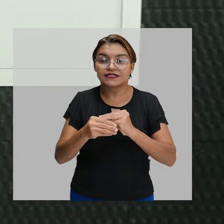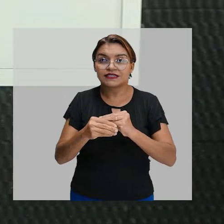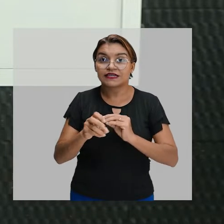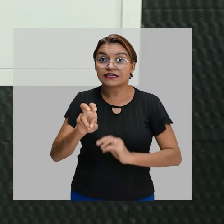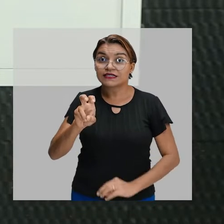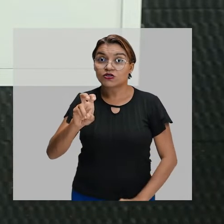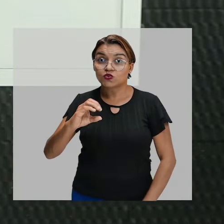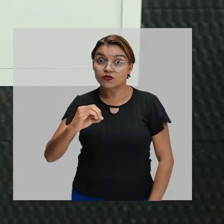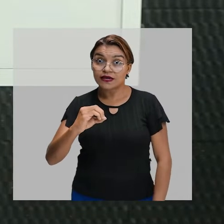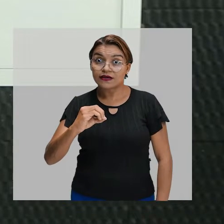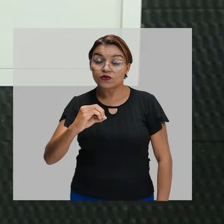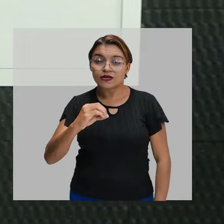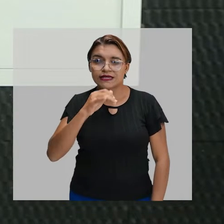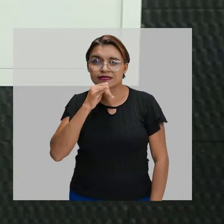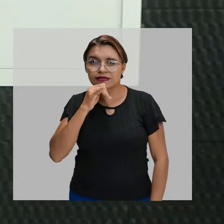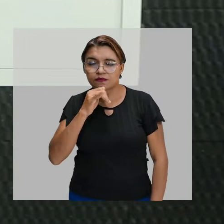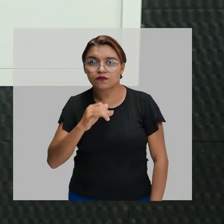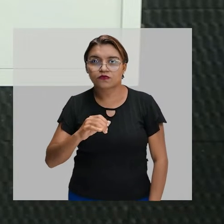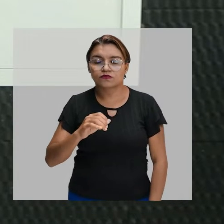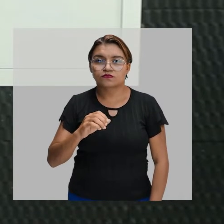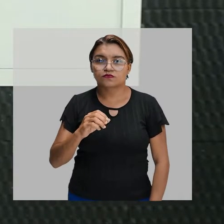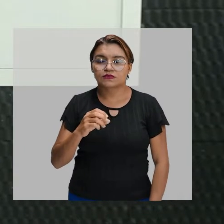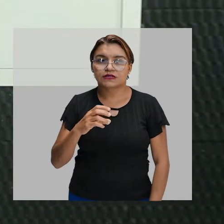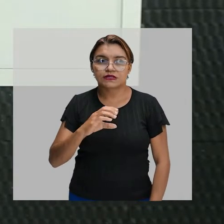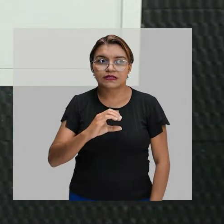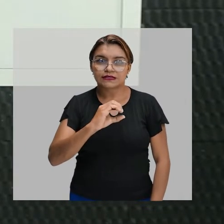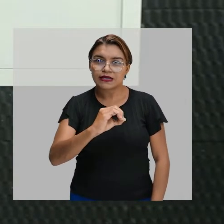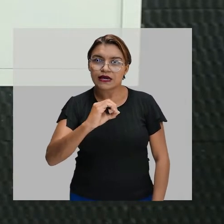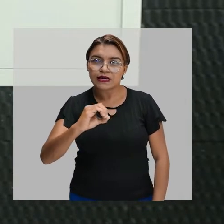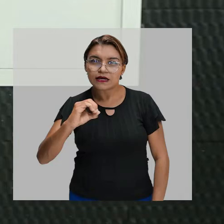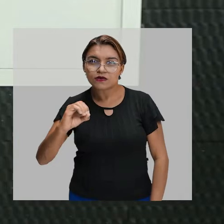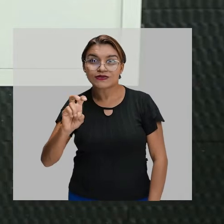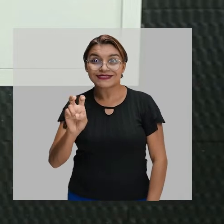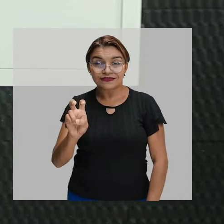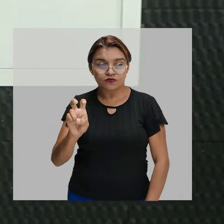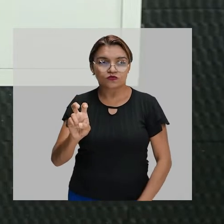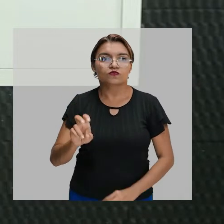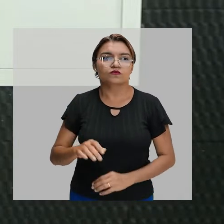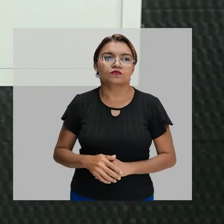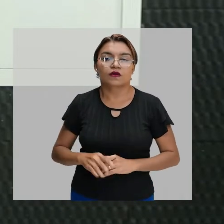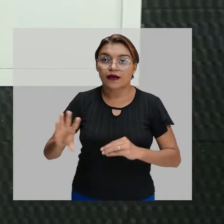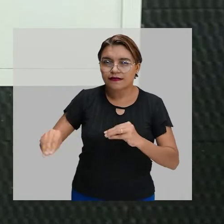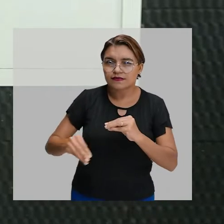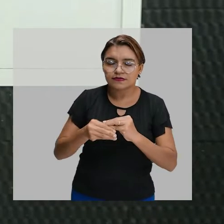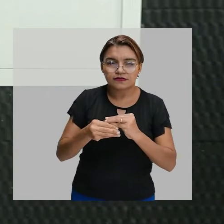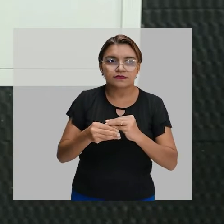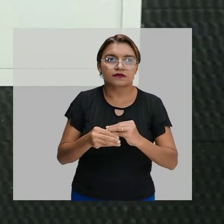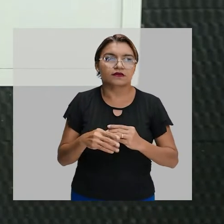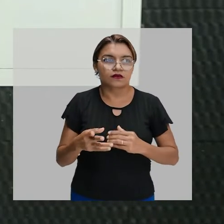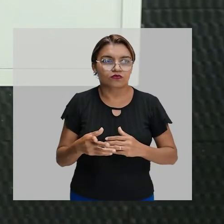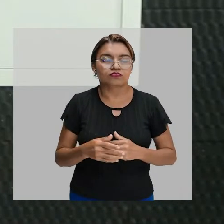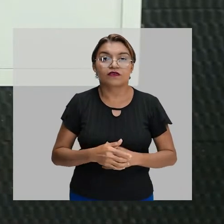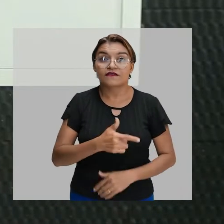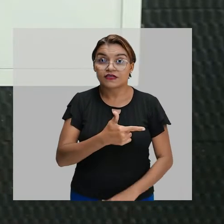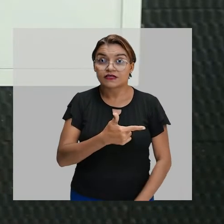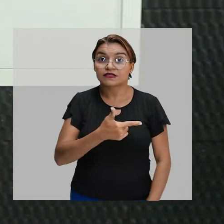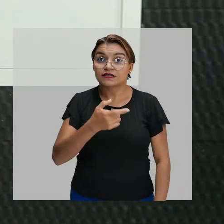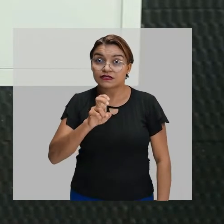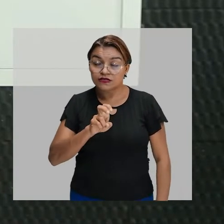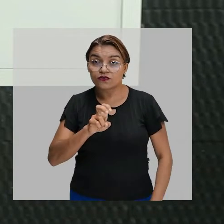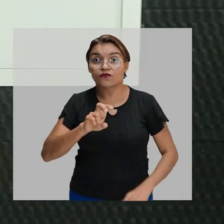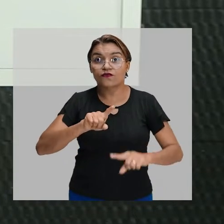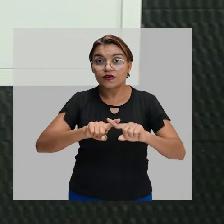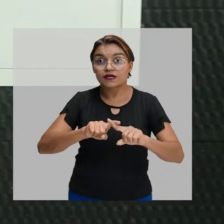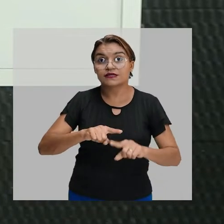o 2500000 cm Tá certo então transformação de unidade de